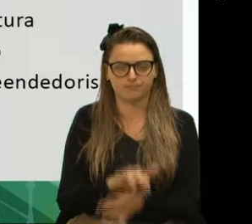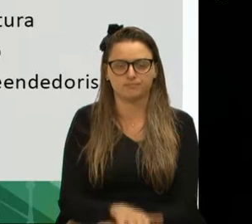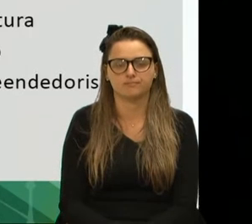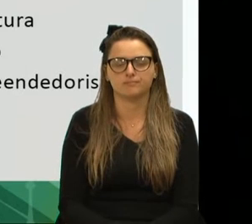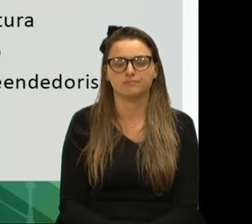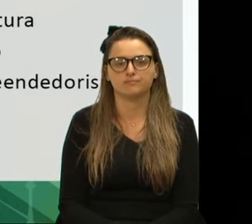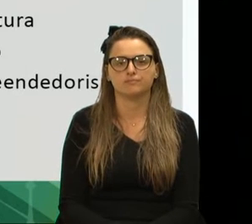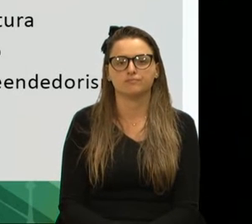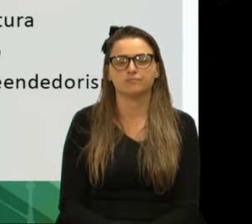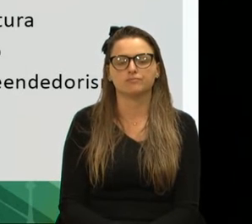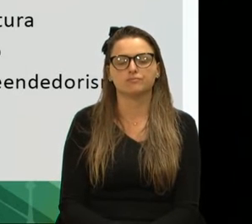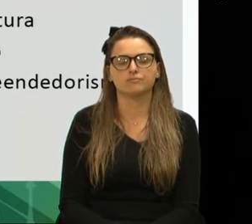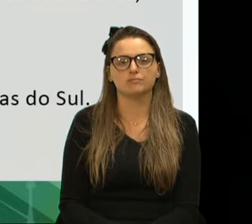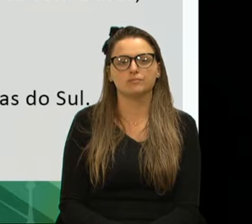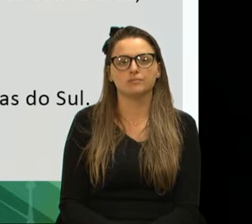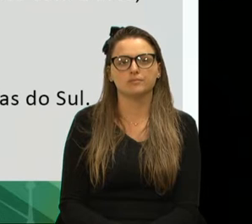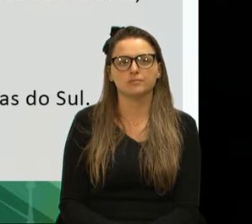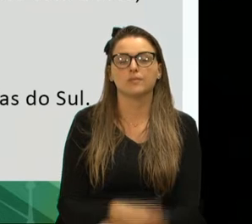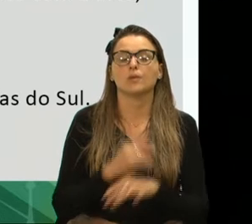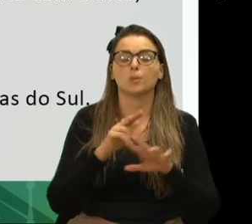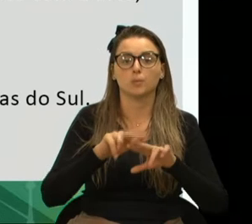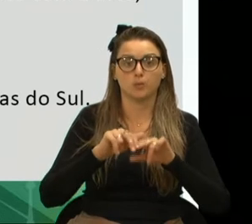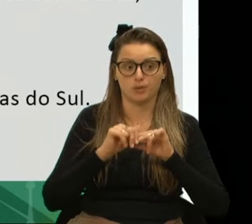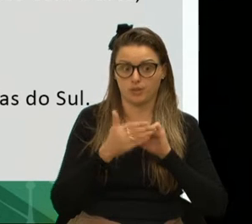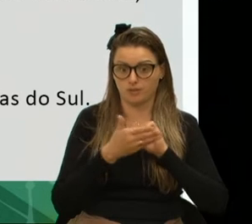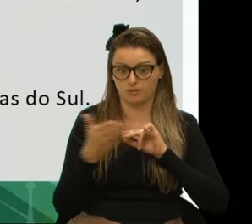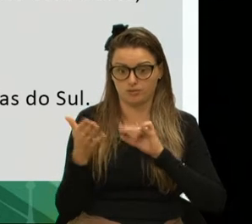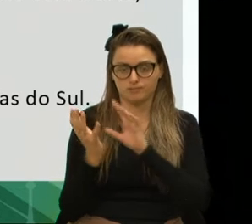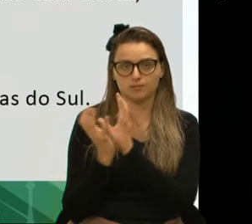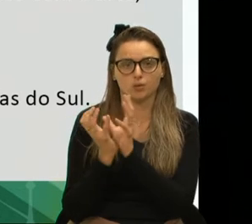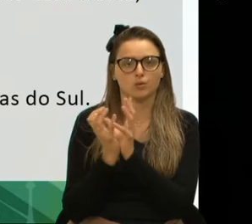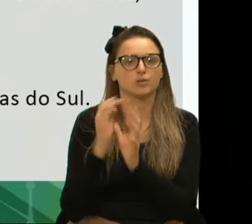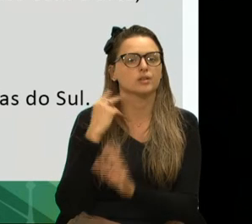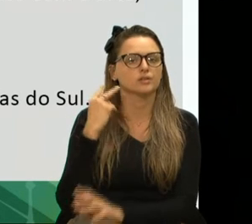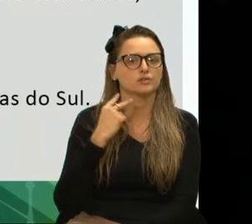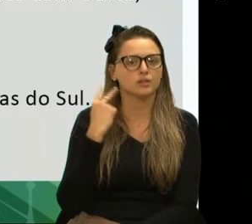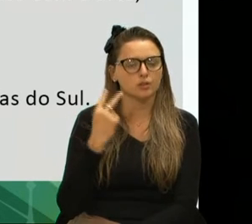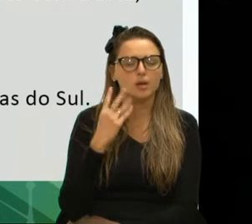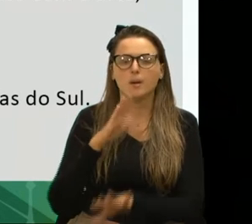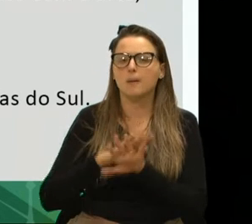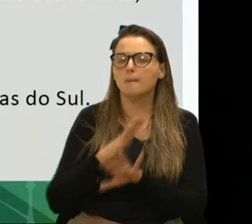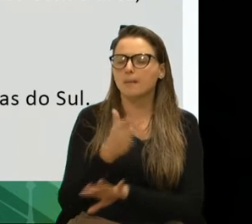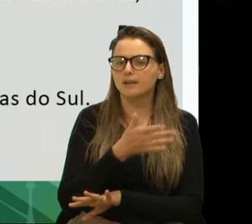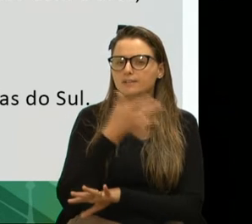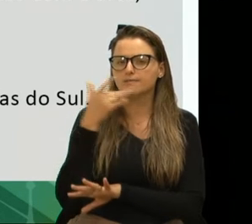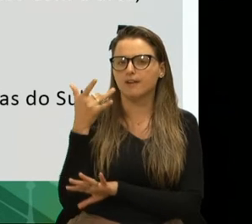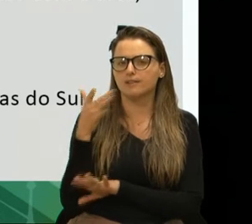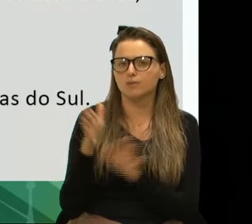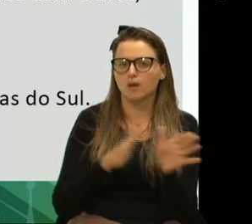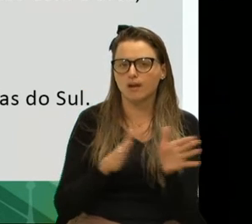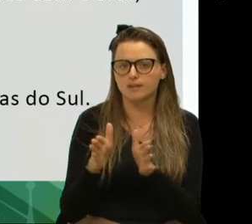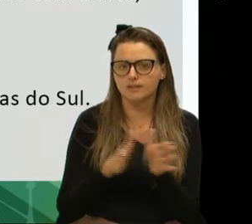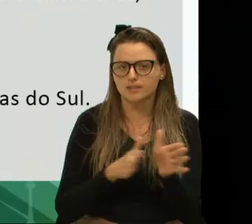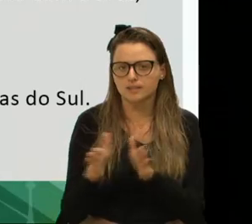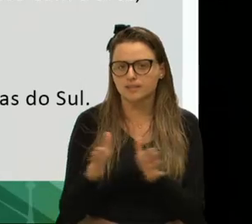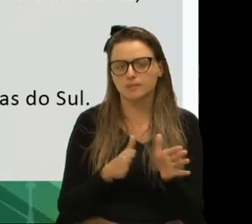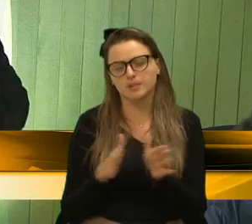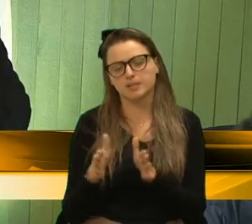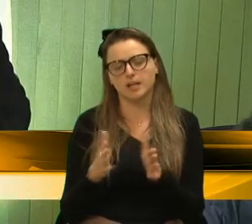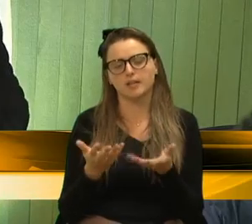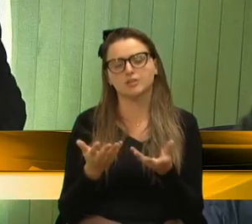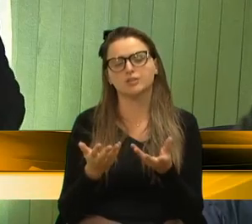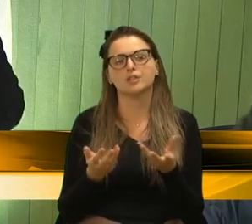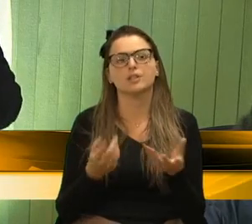E nesse sentido, prezados colegas, para facilitar esse acesso, né, bem como para